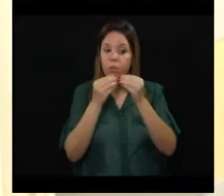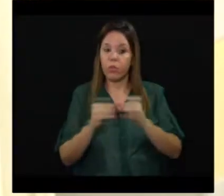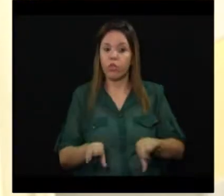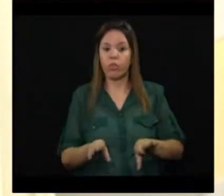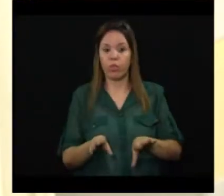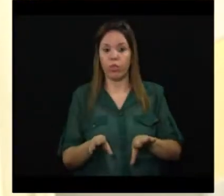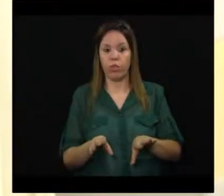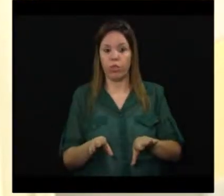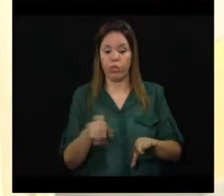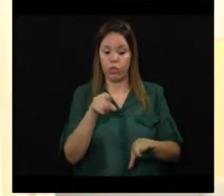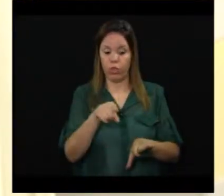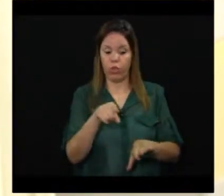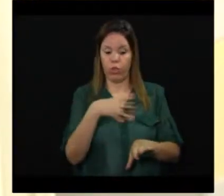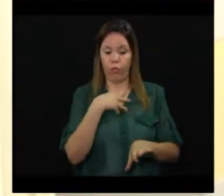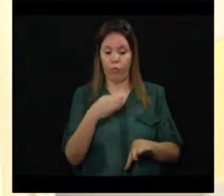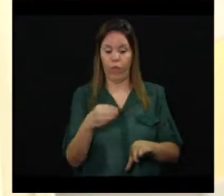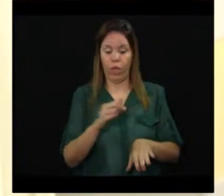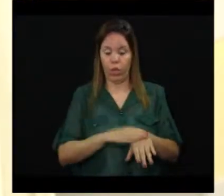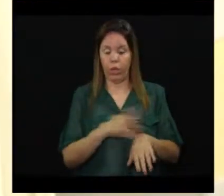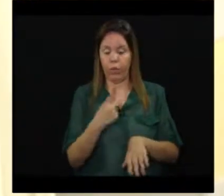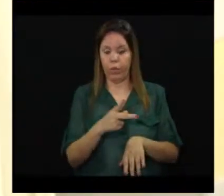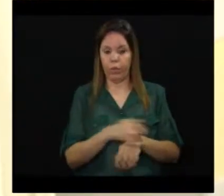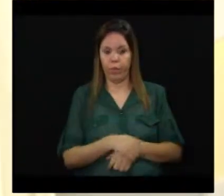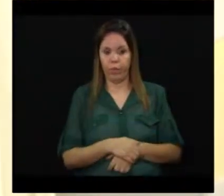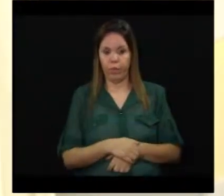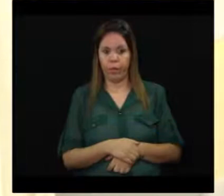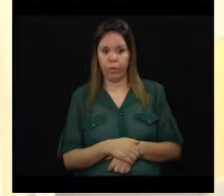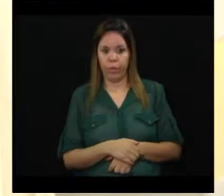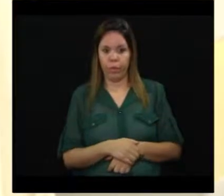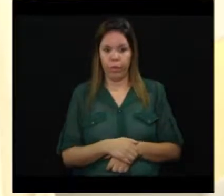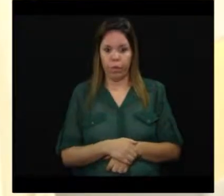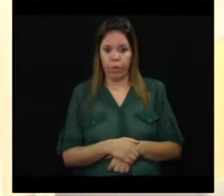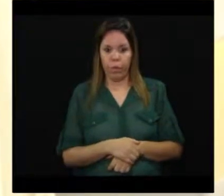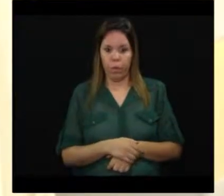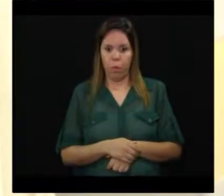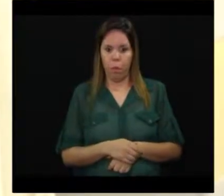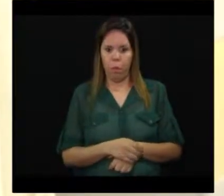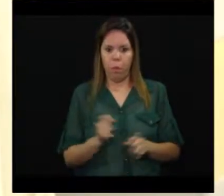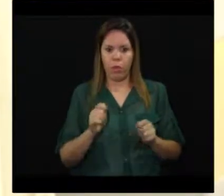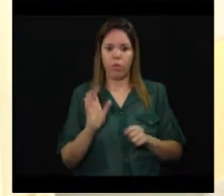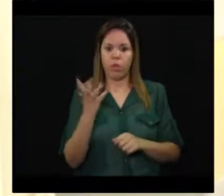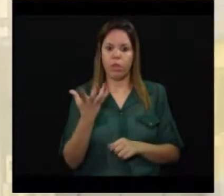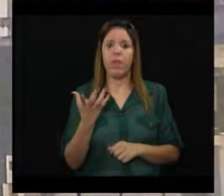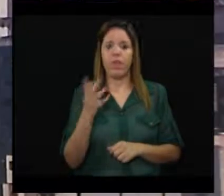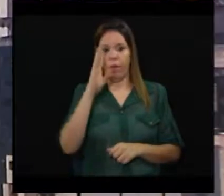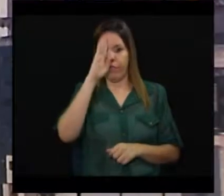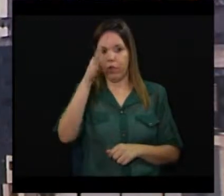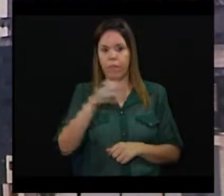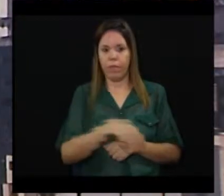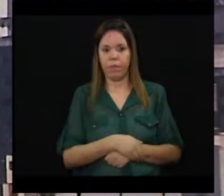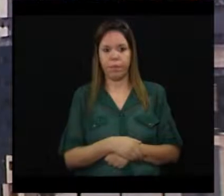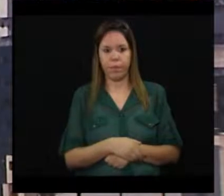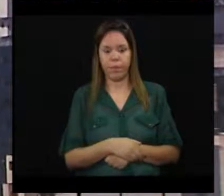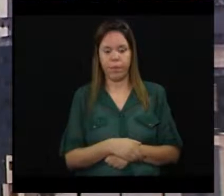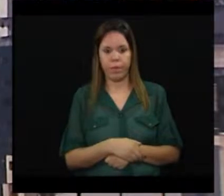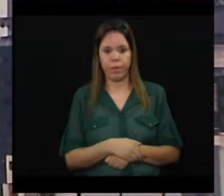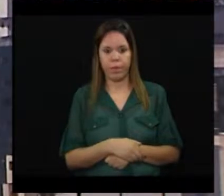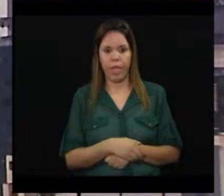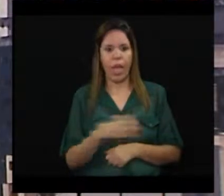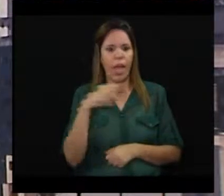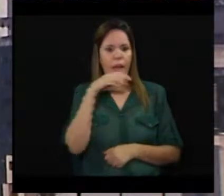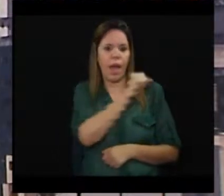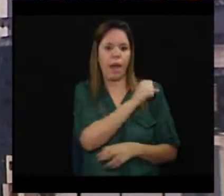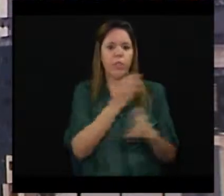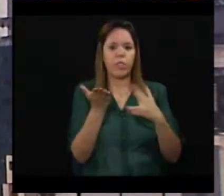muito grande ao seu próprio filho, razão pela qual essa conscientização é fundamental. Nós vamos fazer um